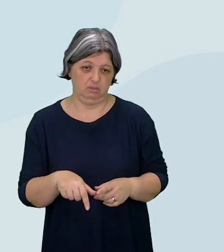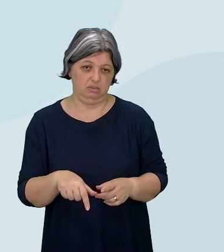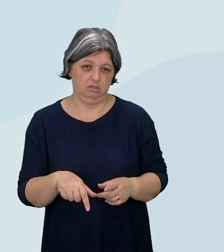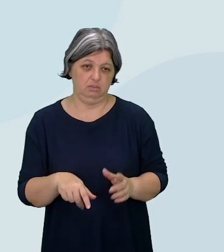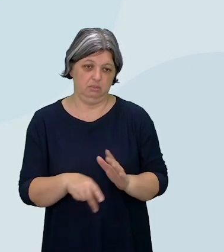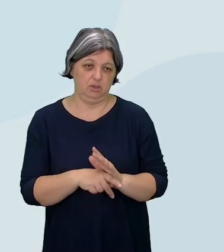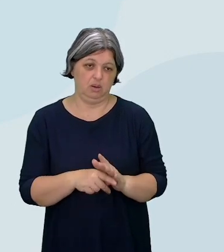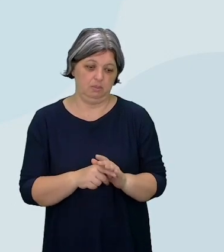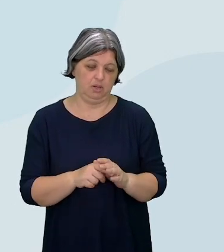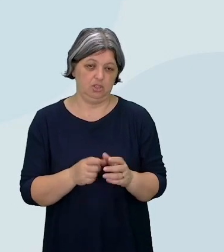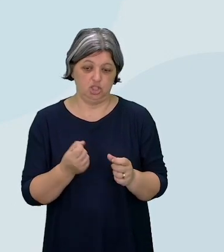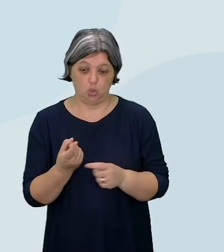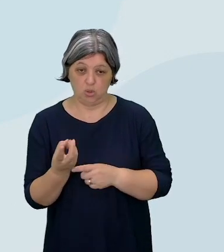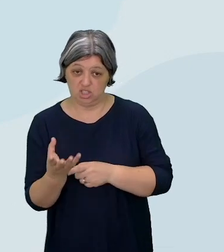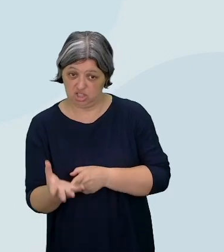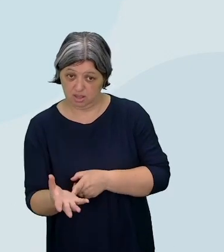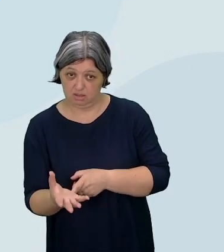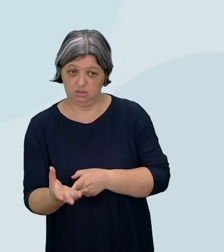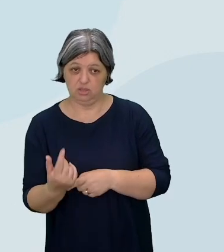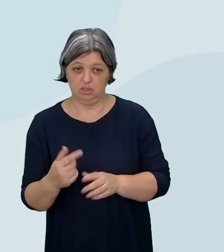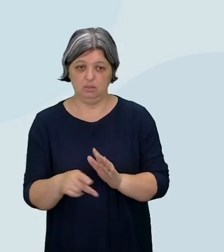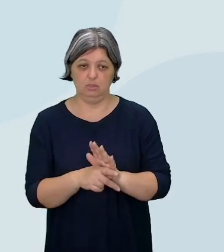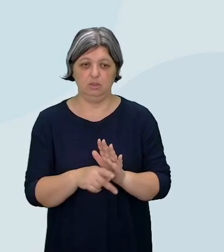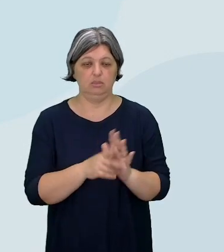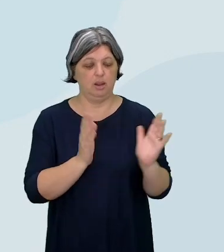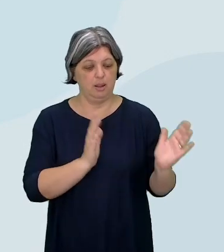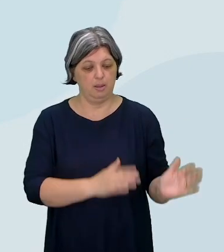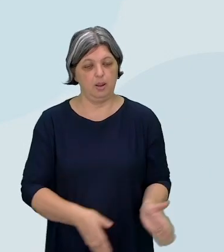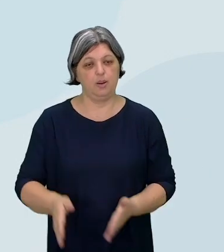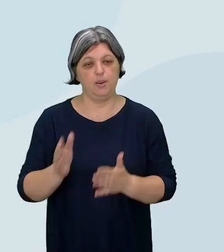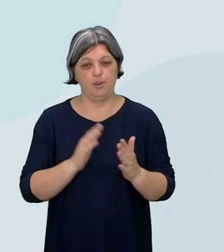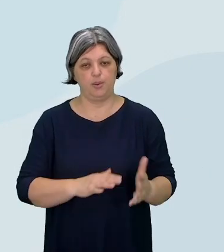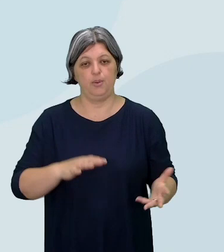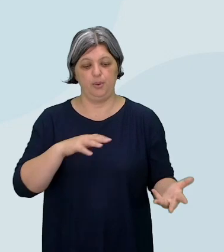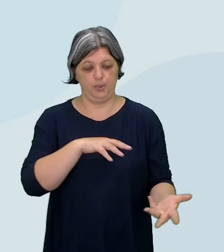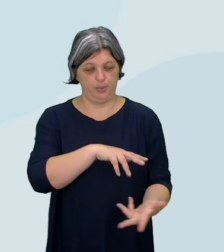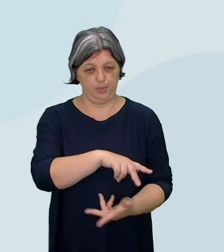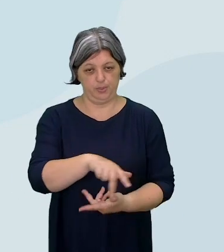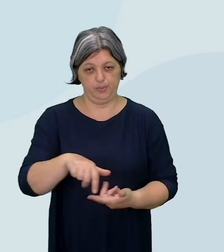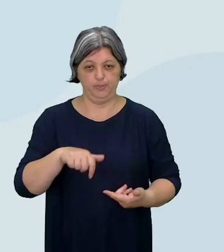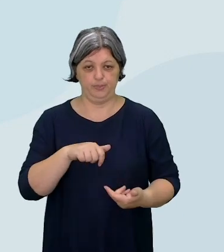no volume. Então eu tiro aqui, são produzidas mundialmente,